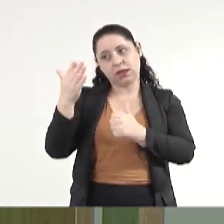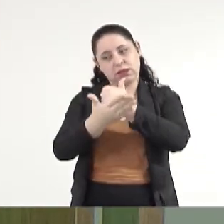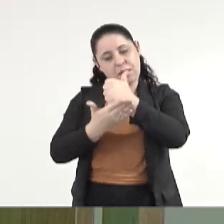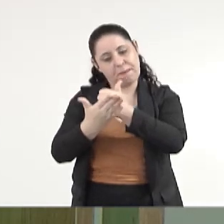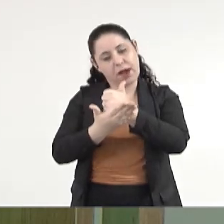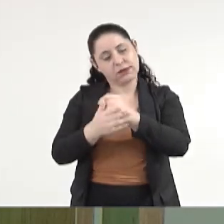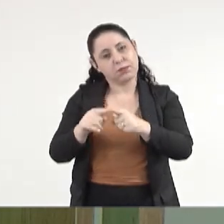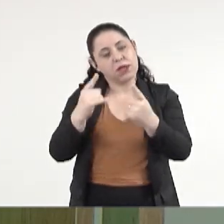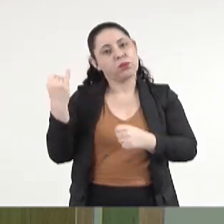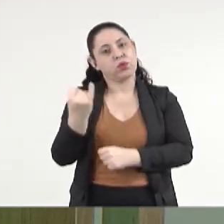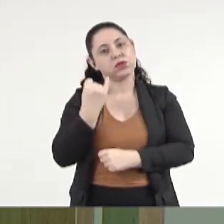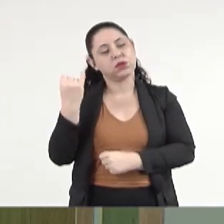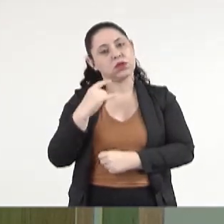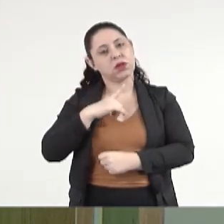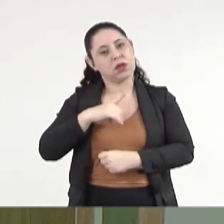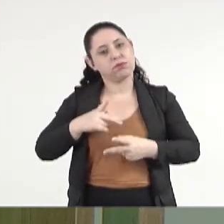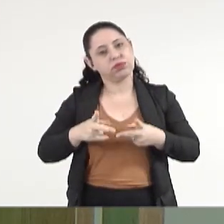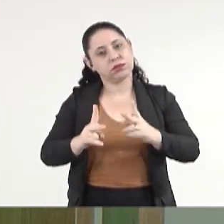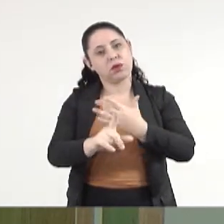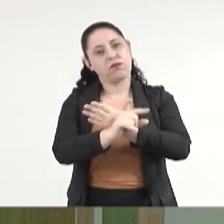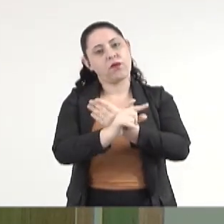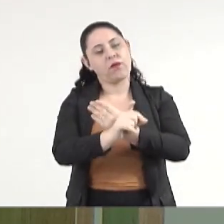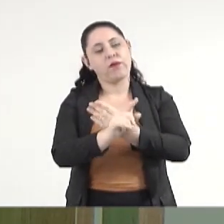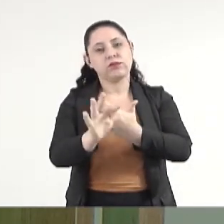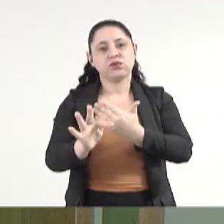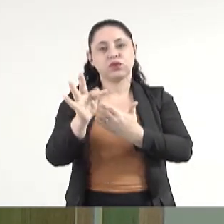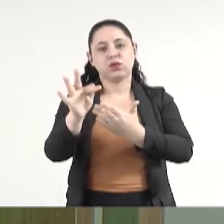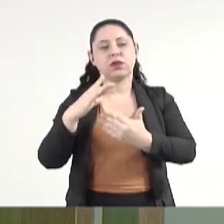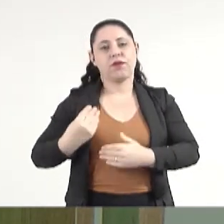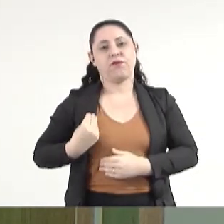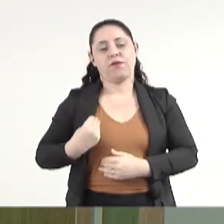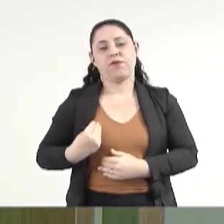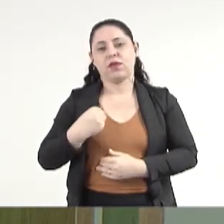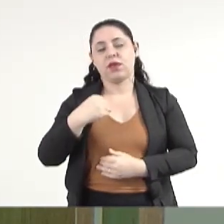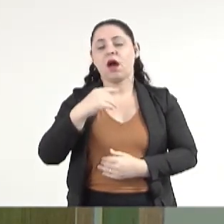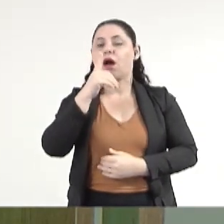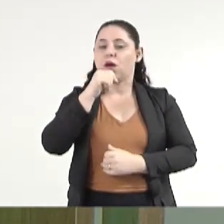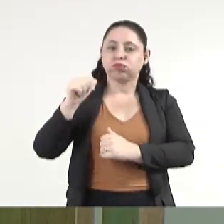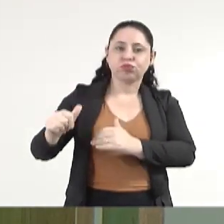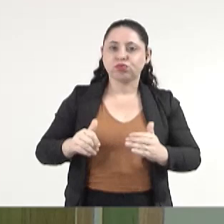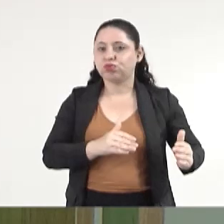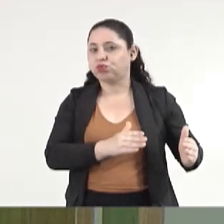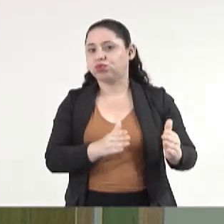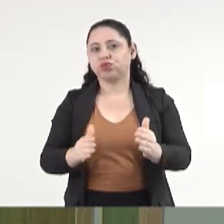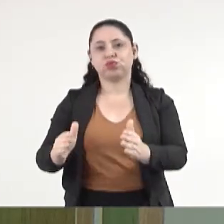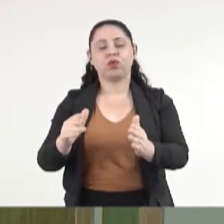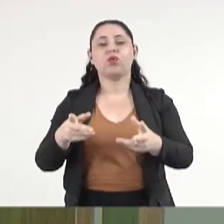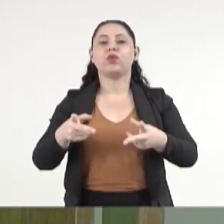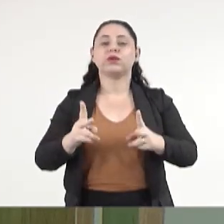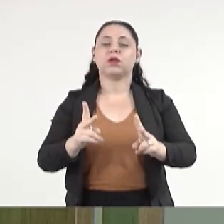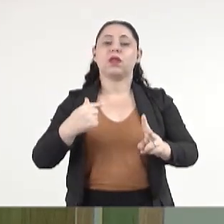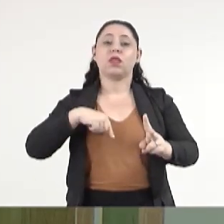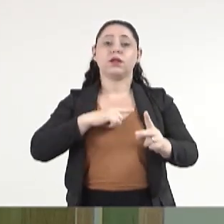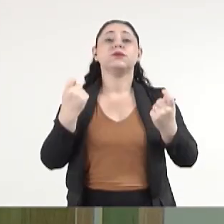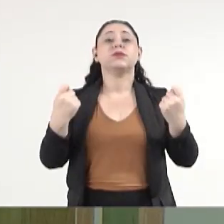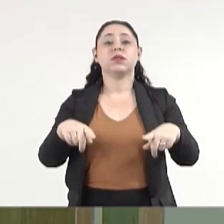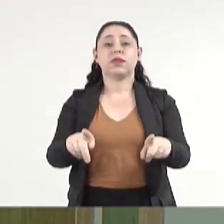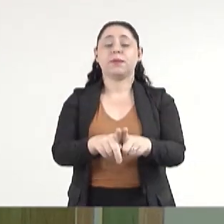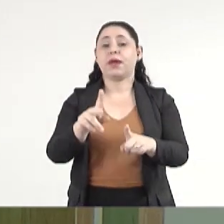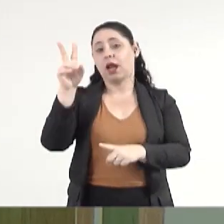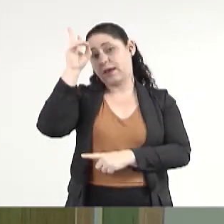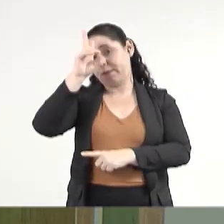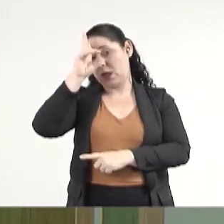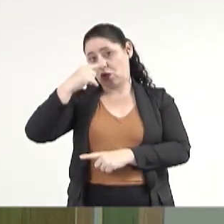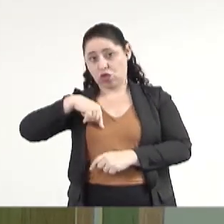ciência, é fundamental para a gente garantir a existência do Pantanal, para a gente garantir a vida das nossas águas, dos nossos rios. E aí eu acho que a gente precisa